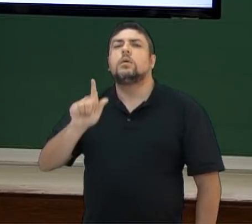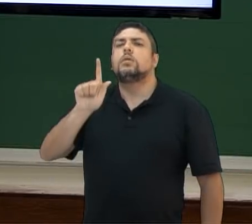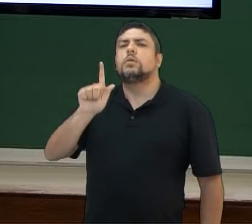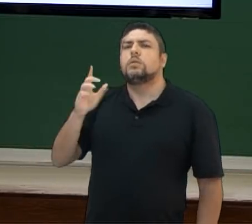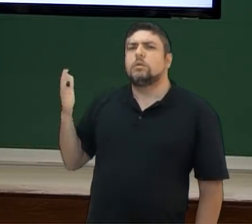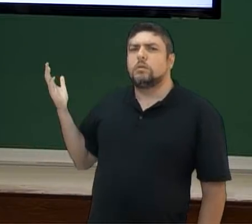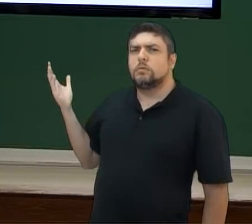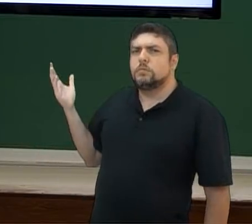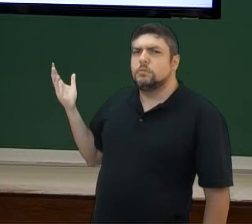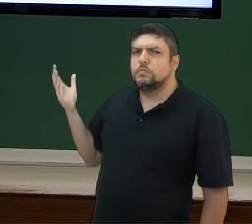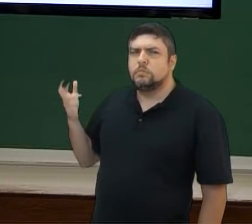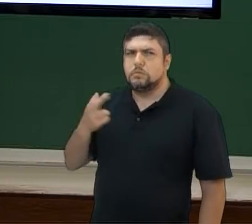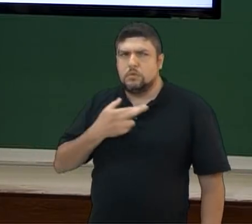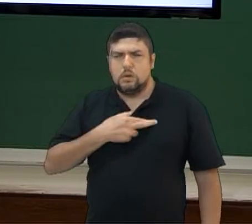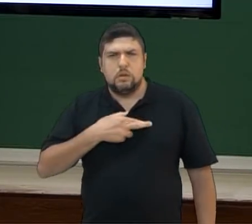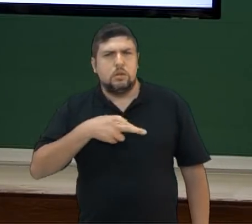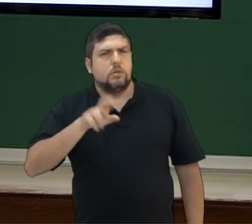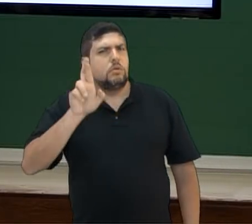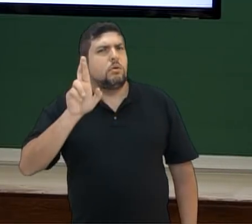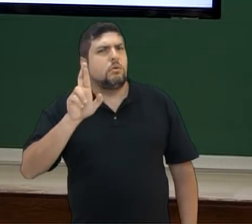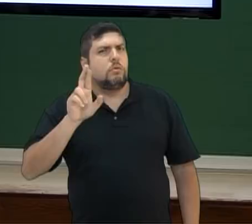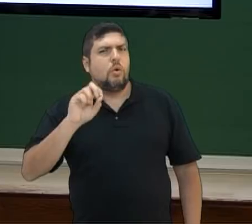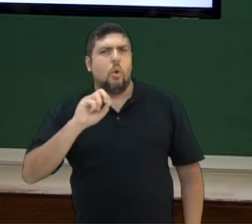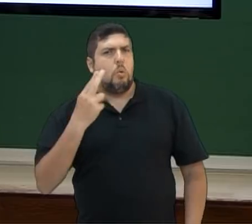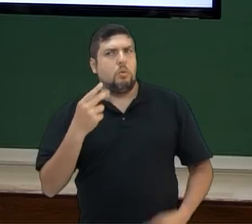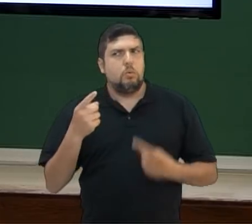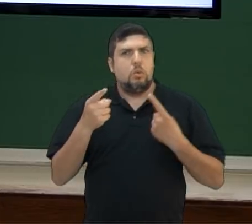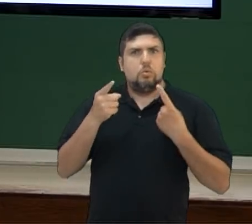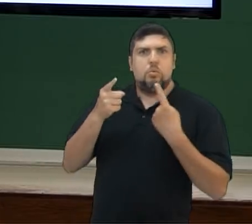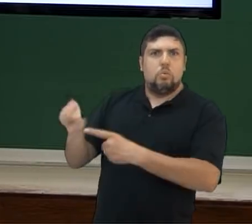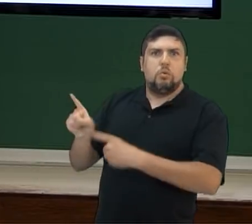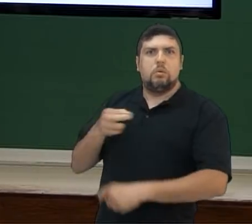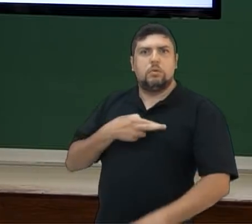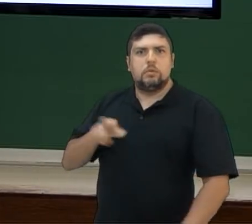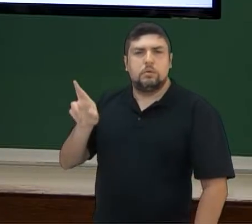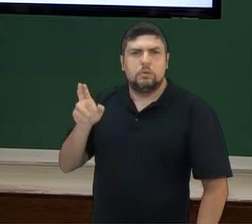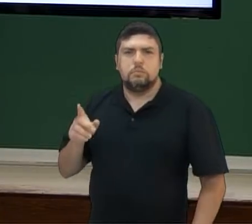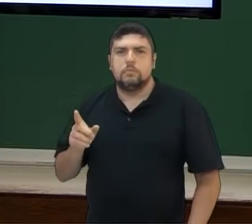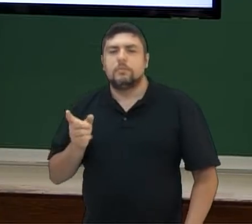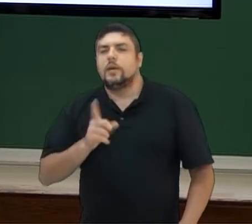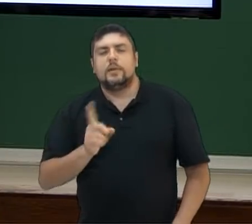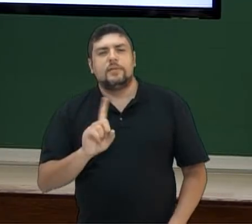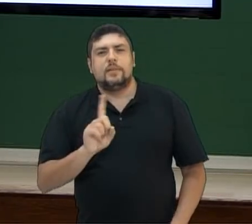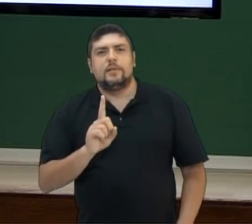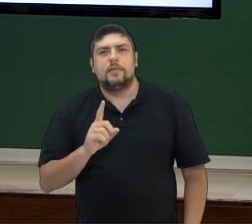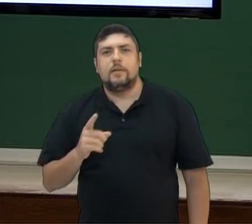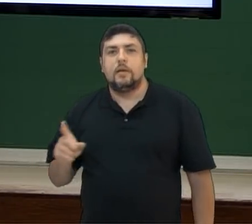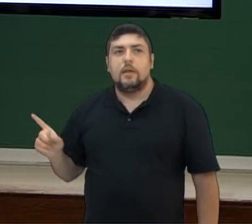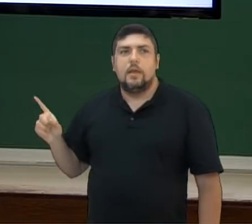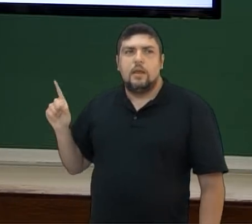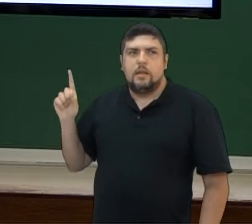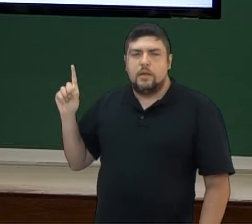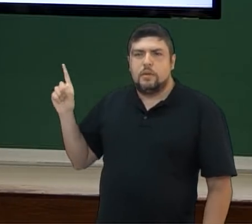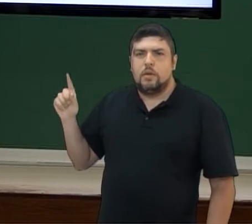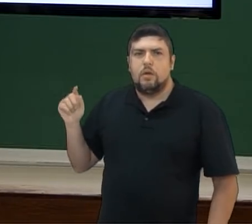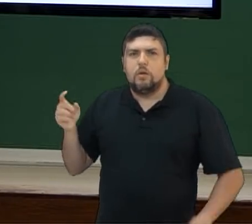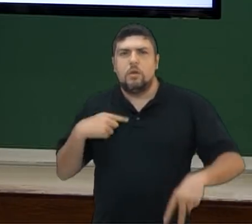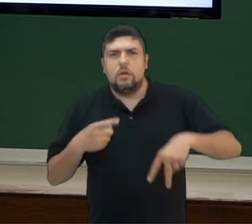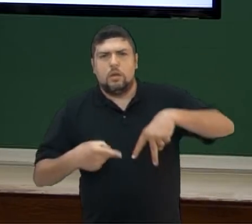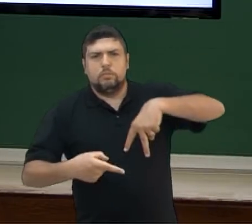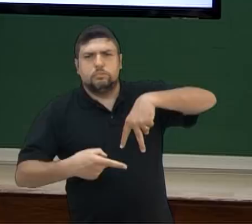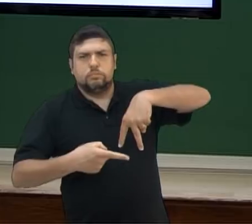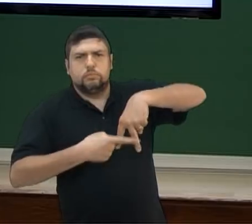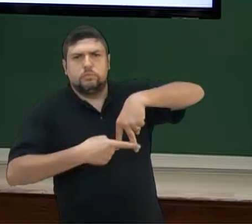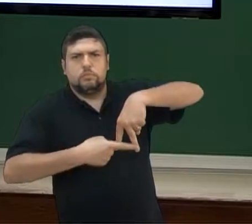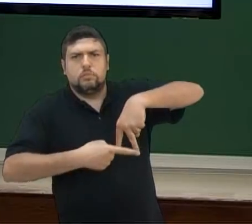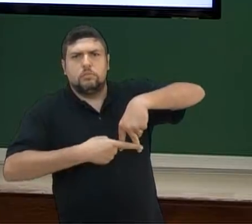símbolo religioso ou antirreligioso do ateísmo? Não, é o símbolo da anarquia, que é um movimento